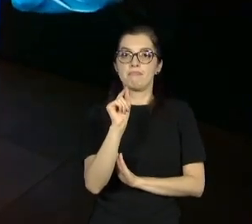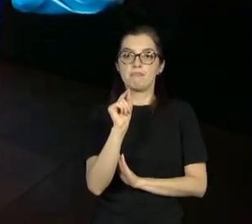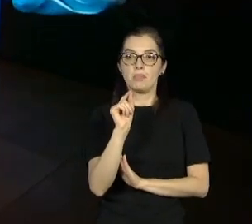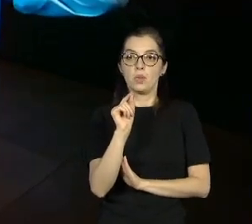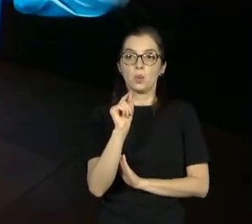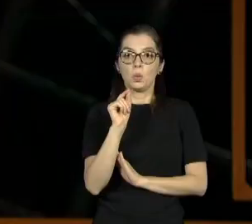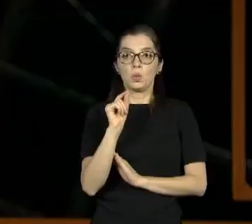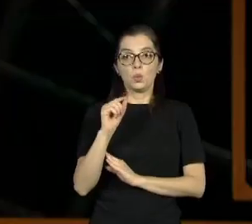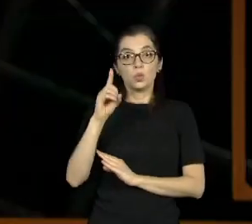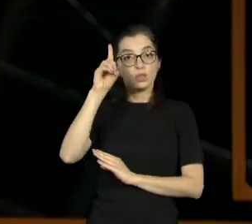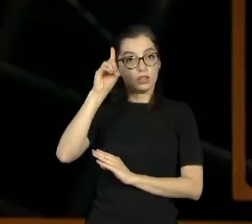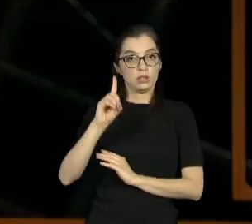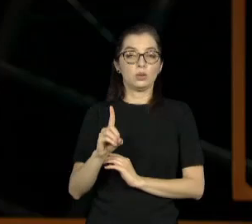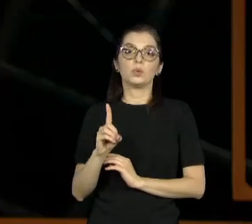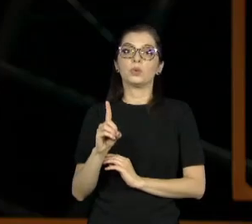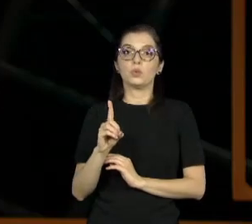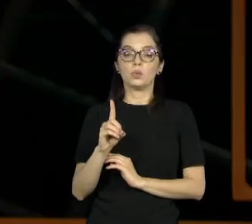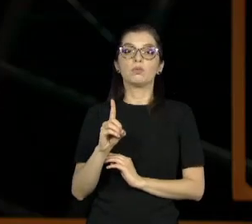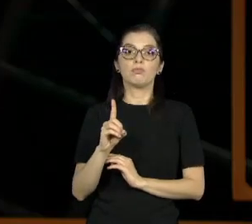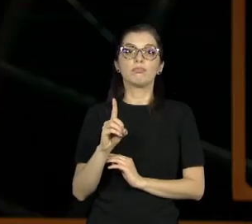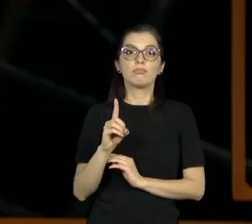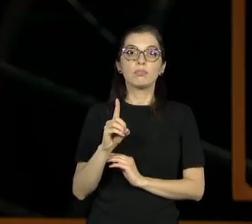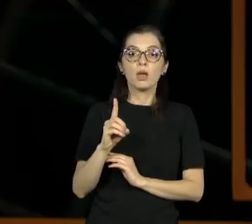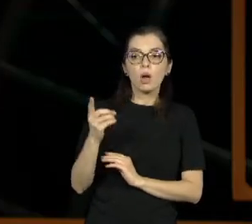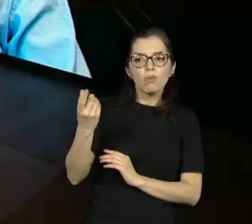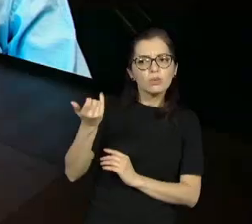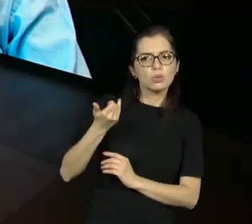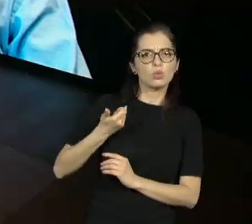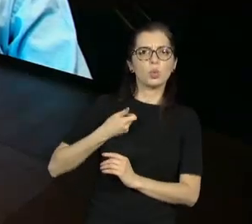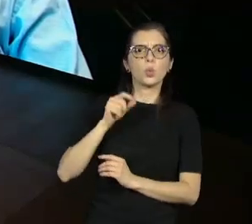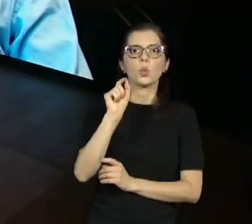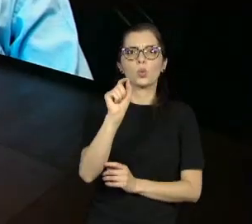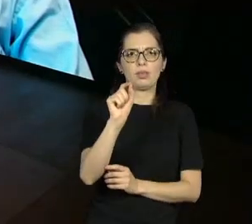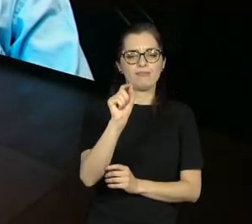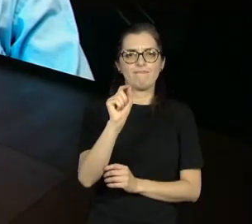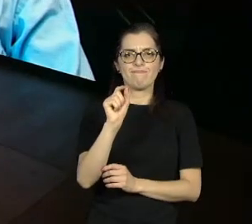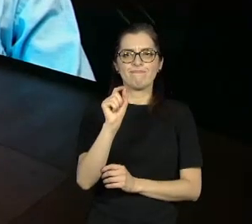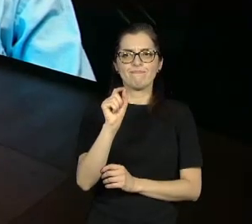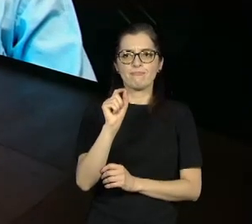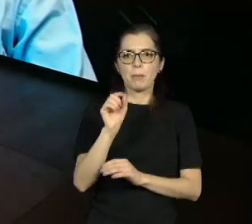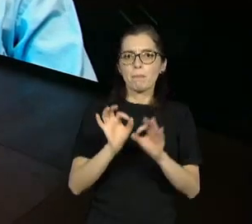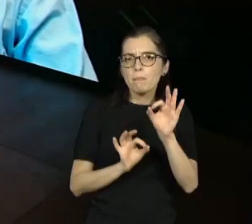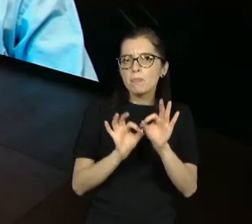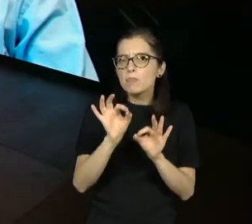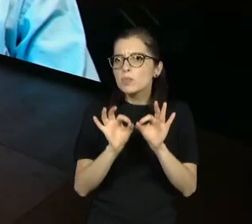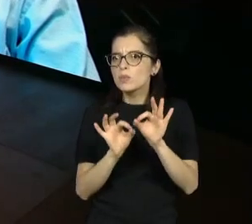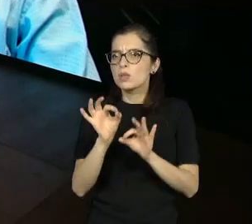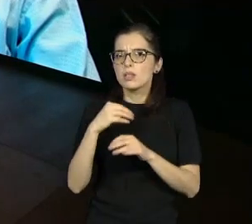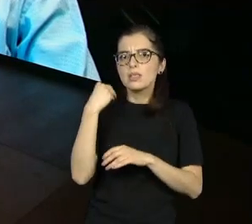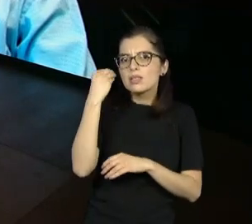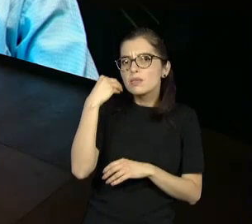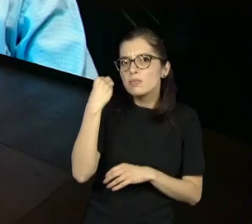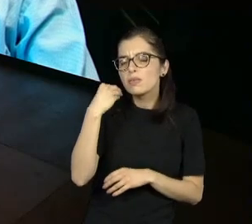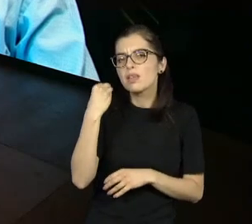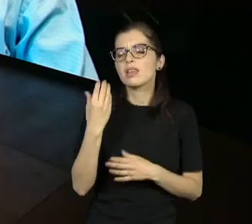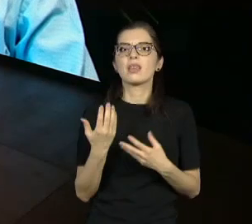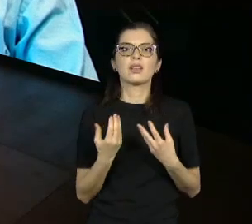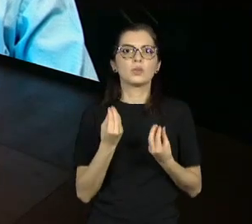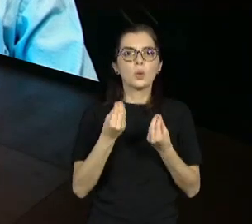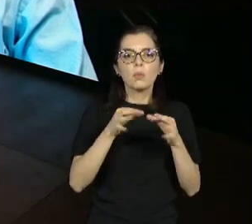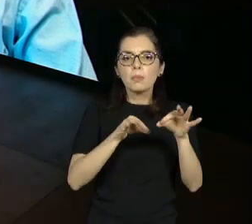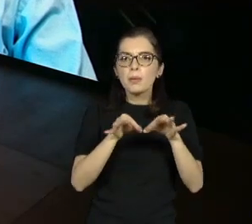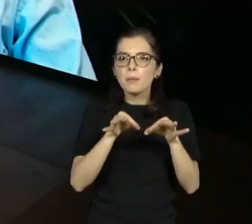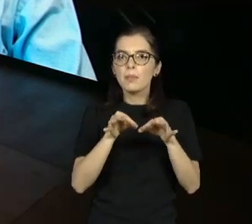diretor mágico, o que colocou tudo dele que ele conhece de direção de cinema